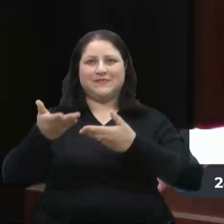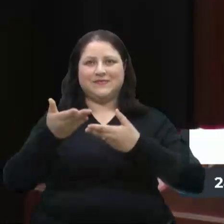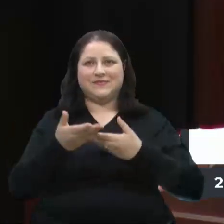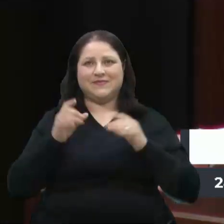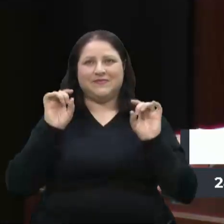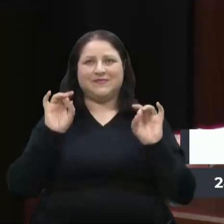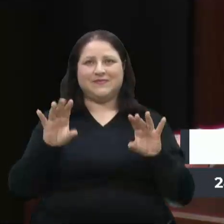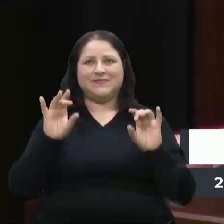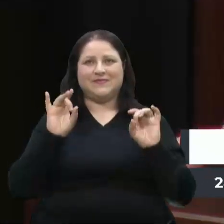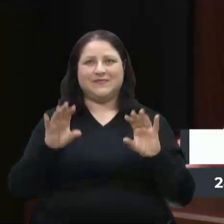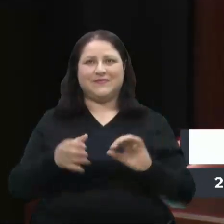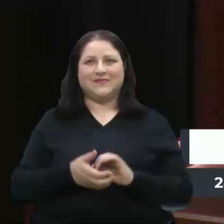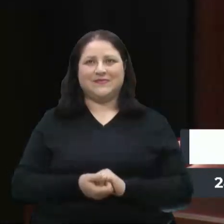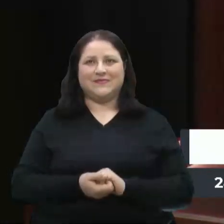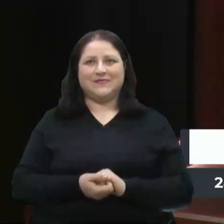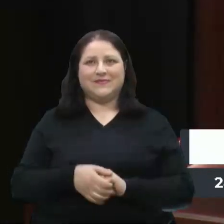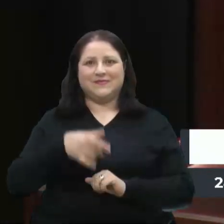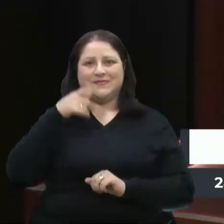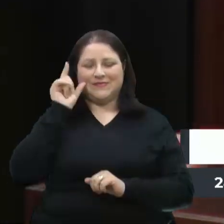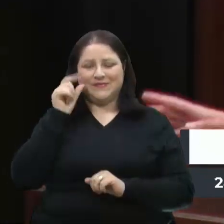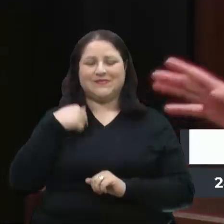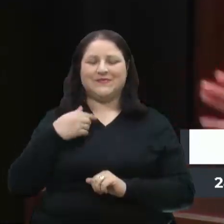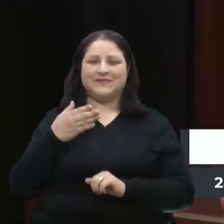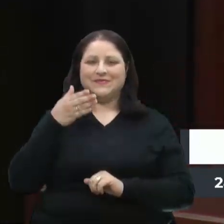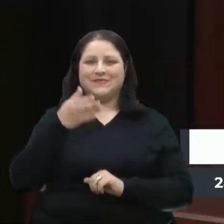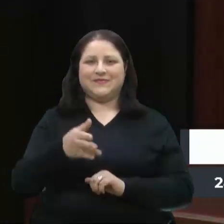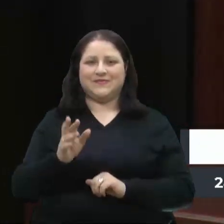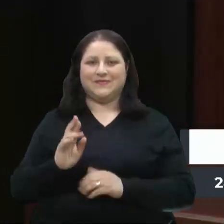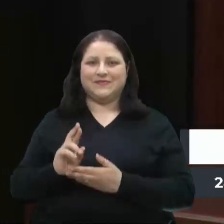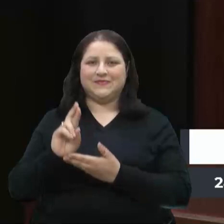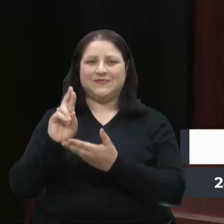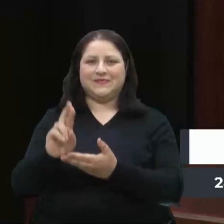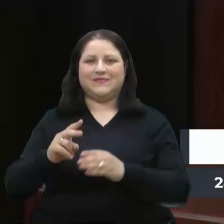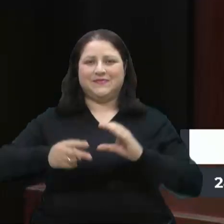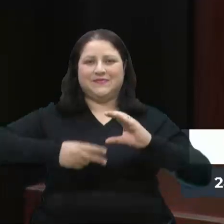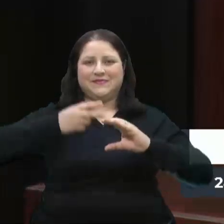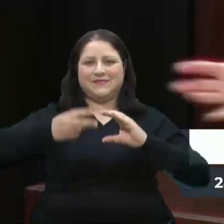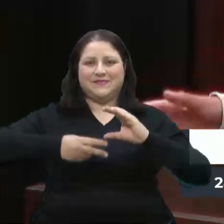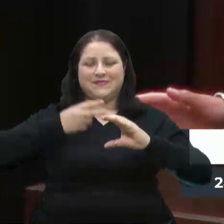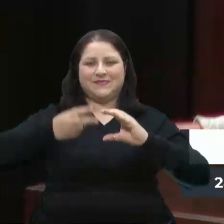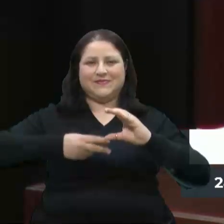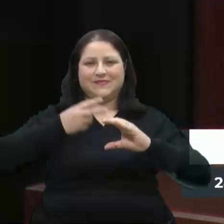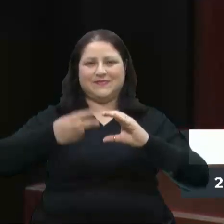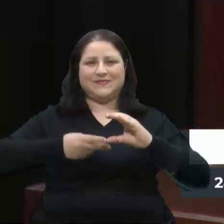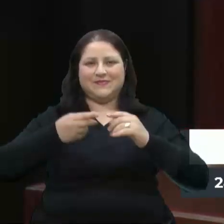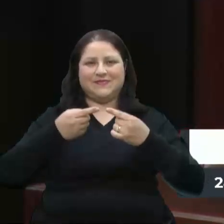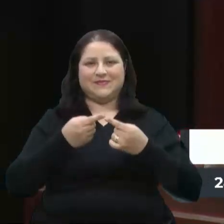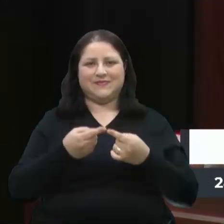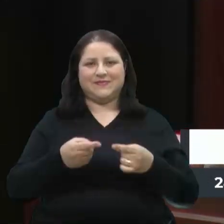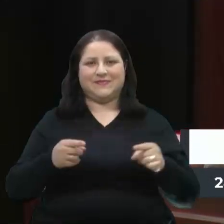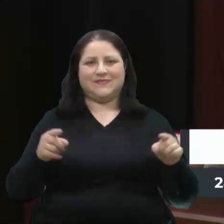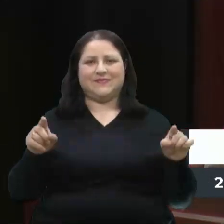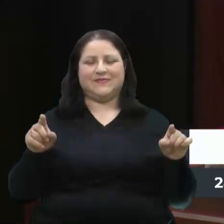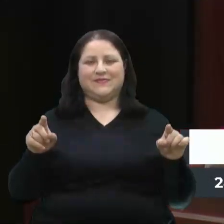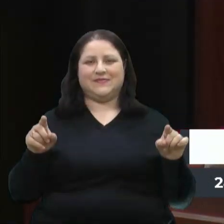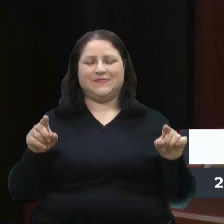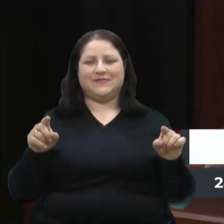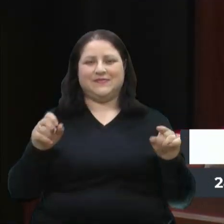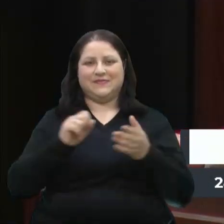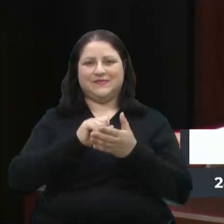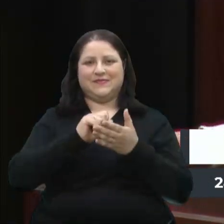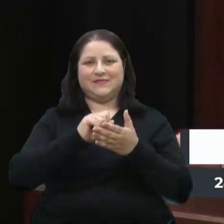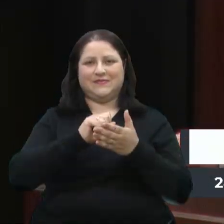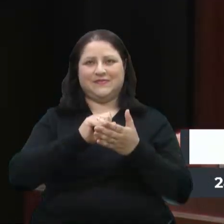muito especial. Ontem eu estive representando a Câmara de Vereadores na abertura das atividades